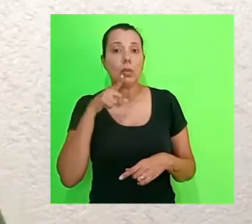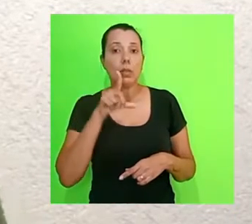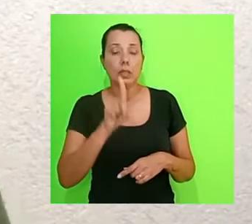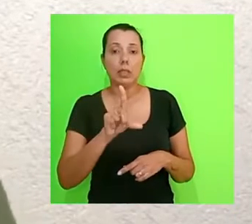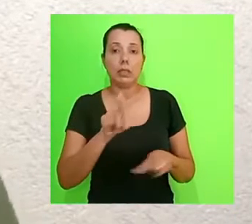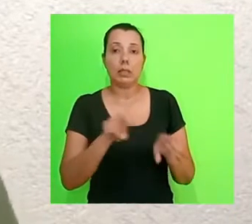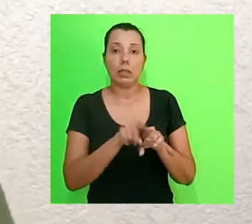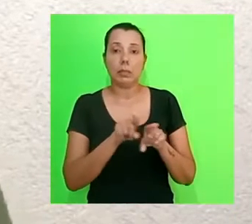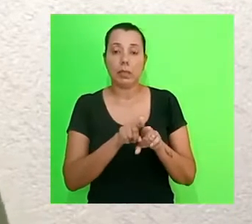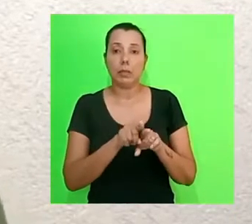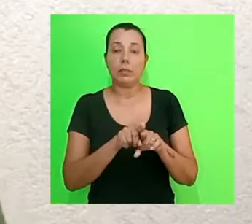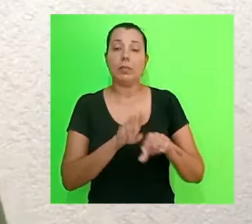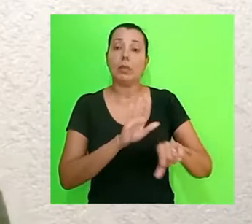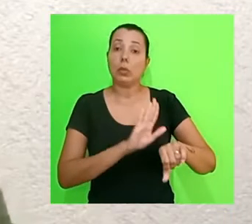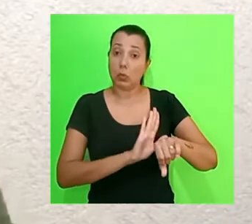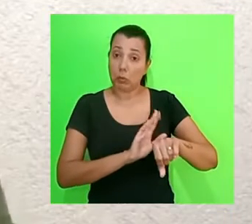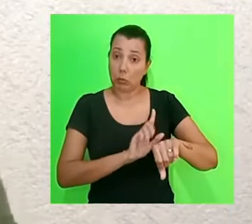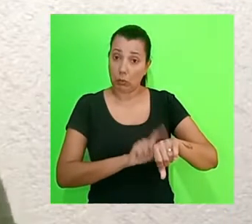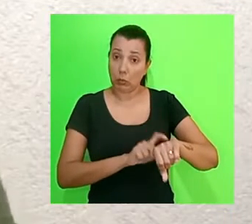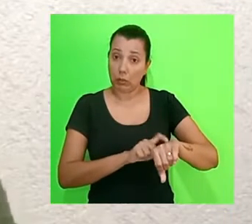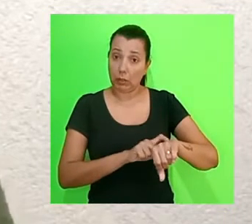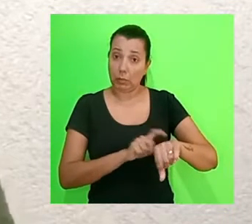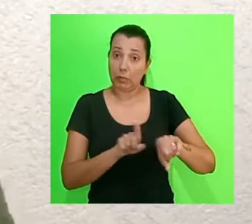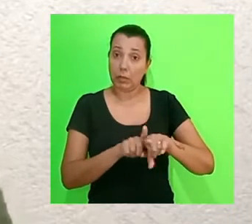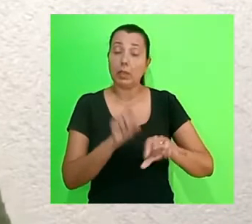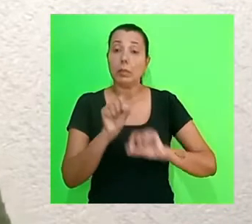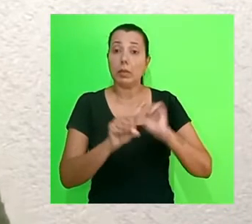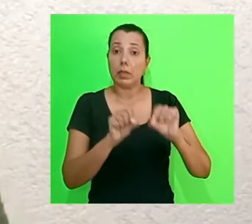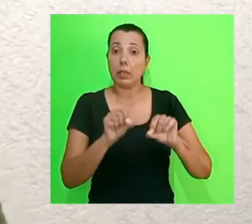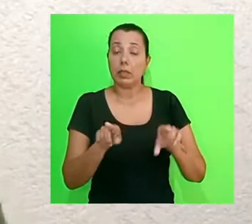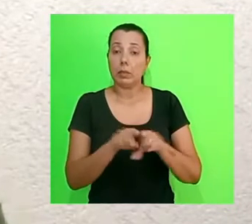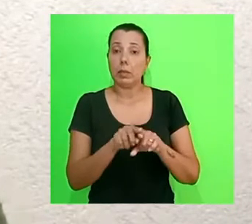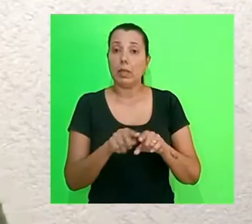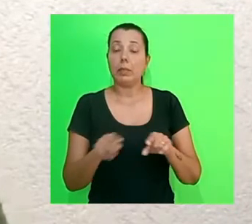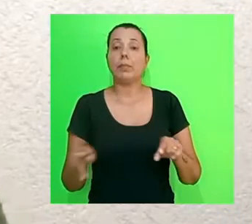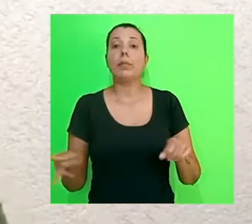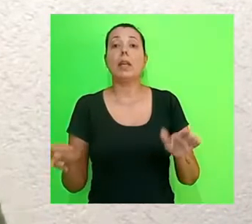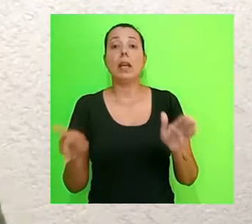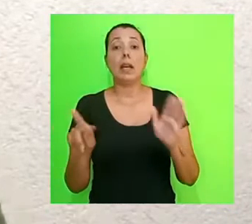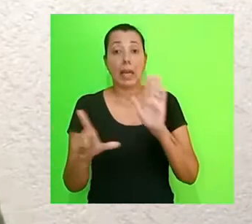aqui, a gente sabe que a mulher está à frente